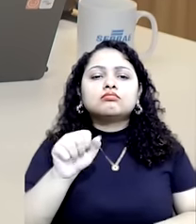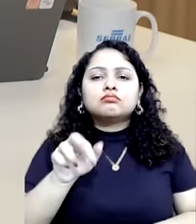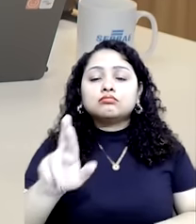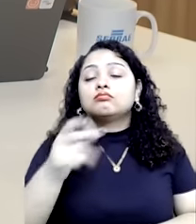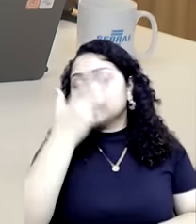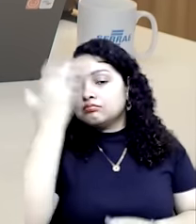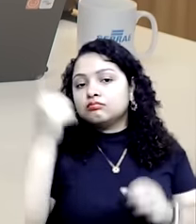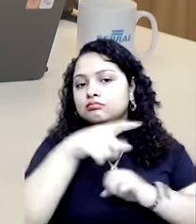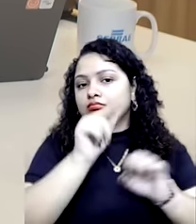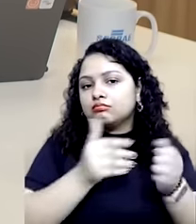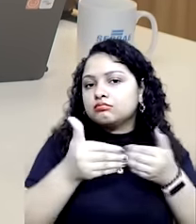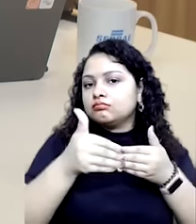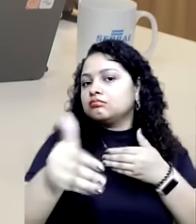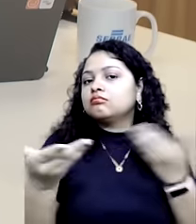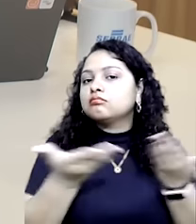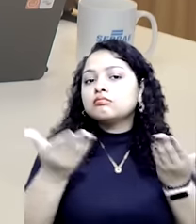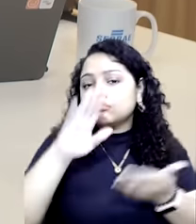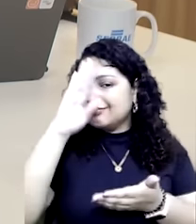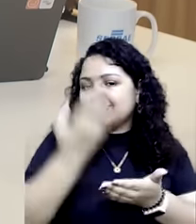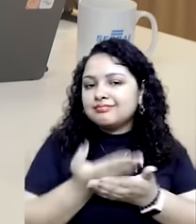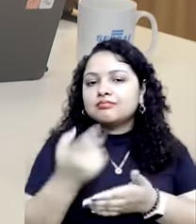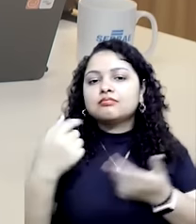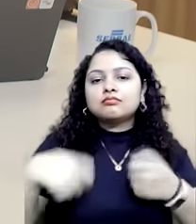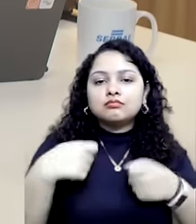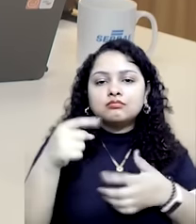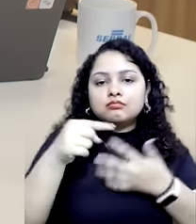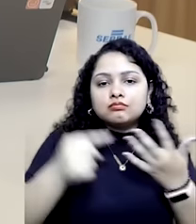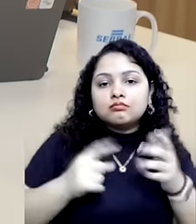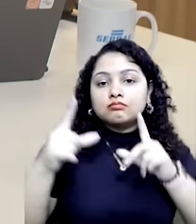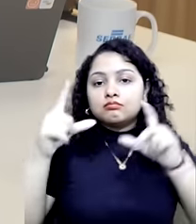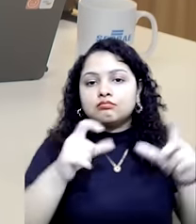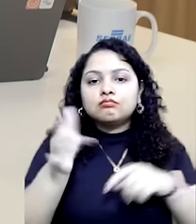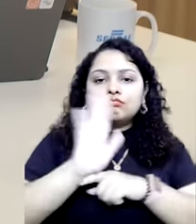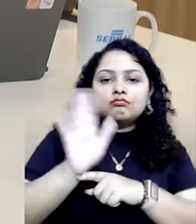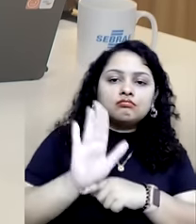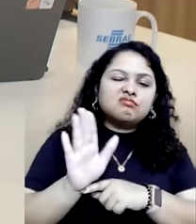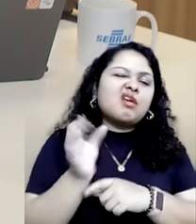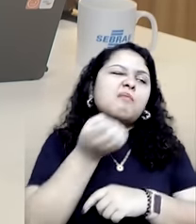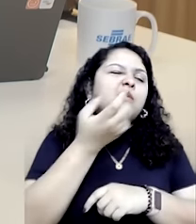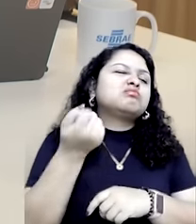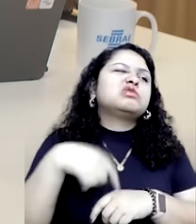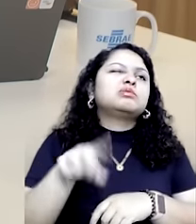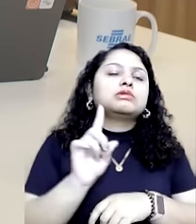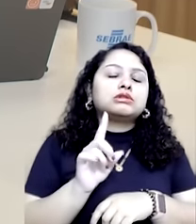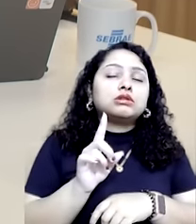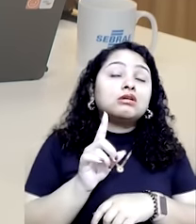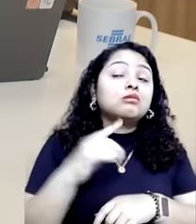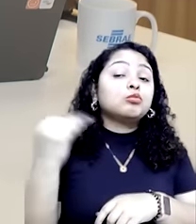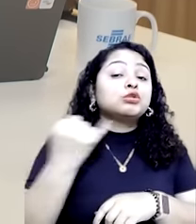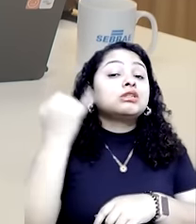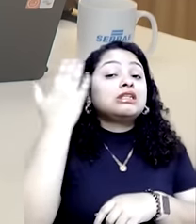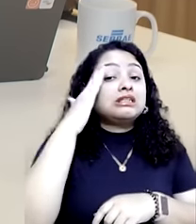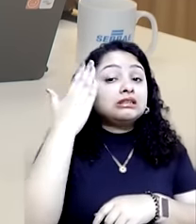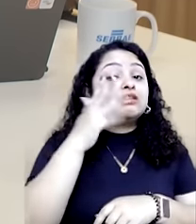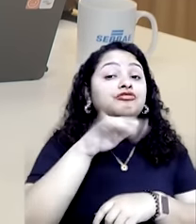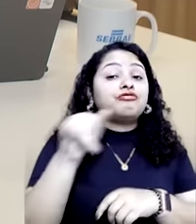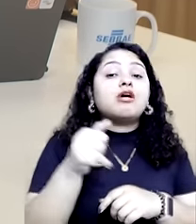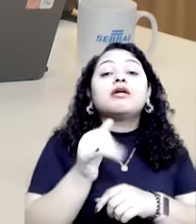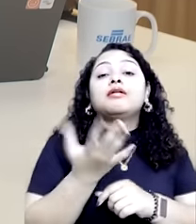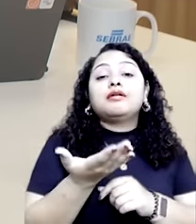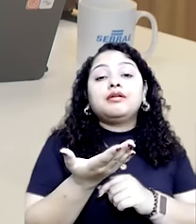empreendedor que tá começando agora e que ele não acredita que precisa fazer boas fotos e bons vídeos é importante que ele entenda que isso vai